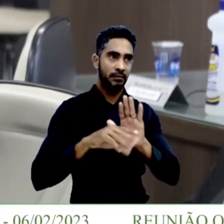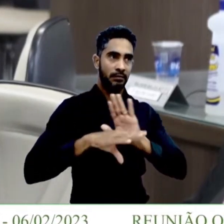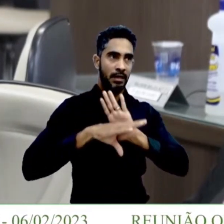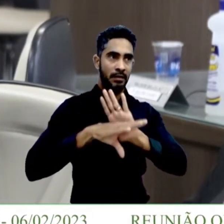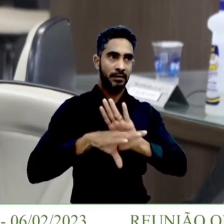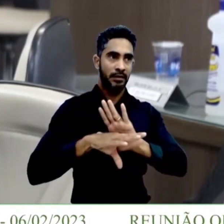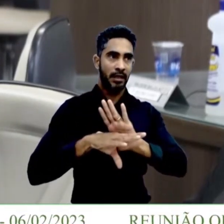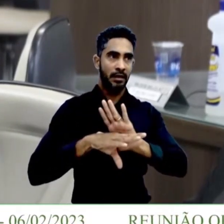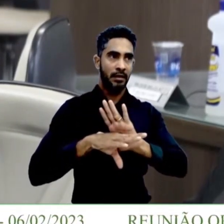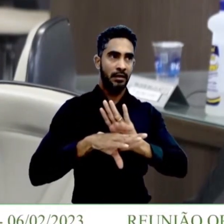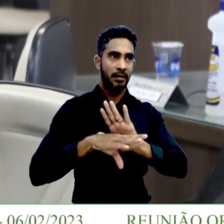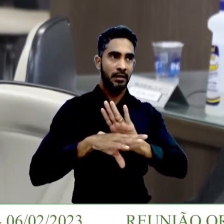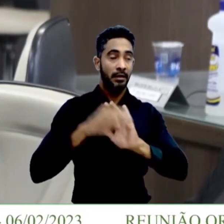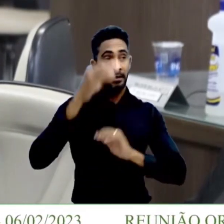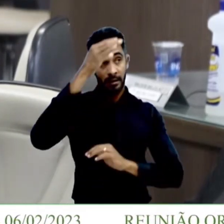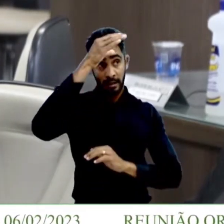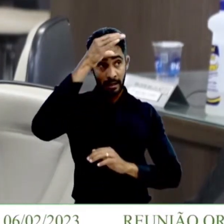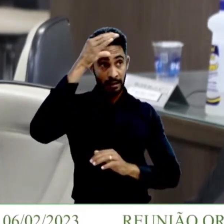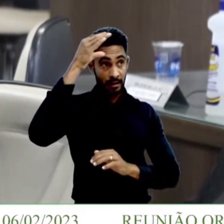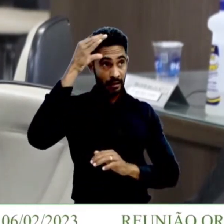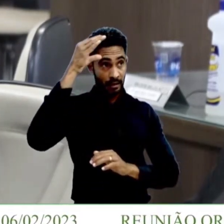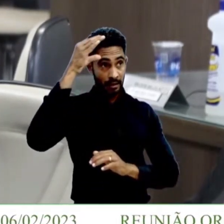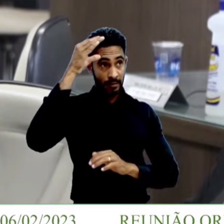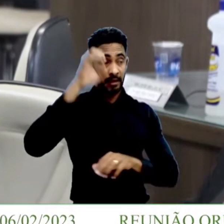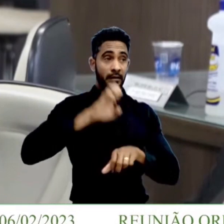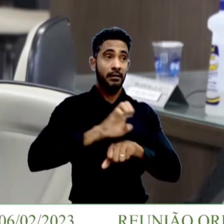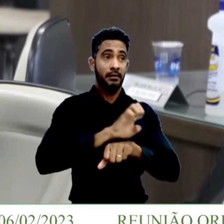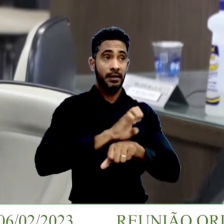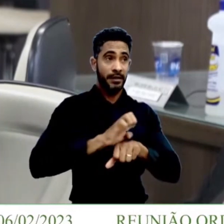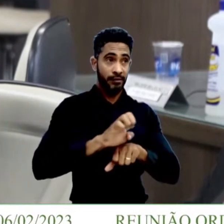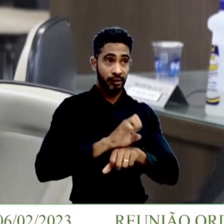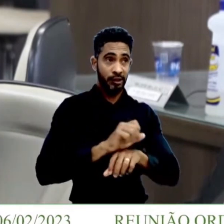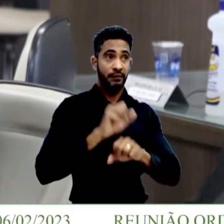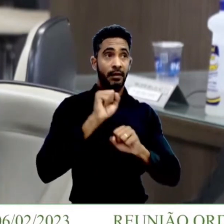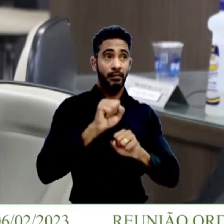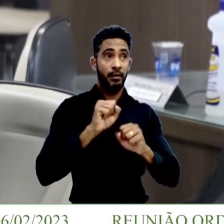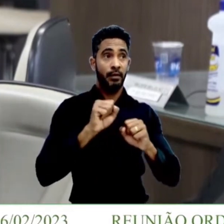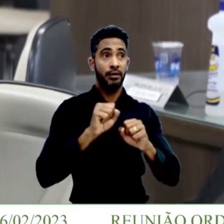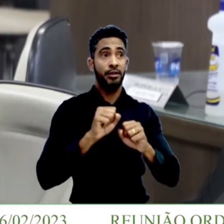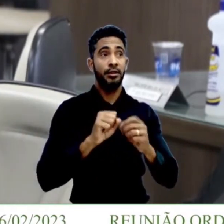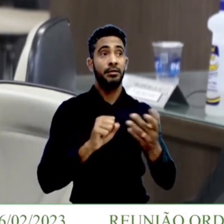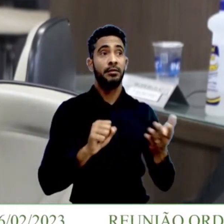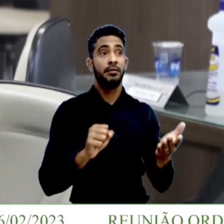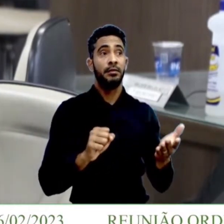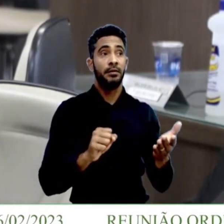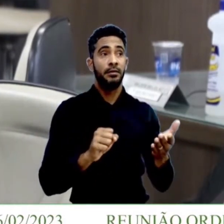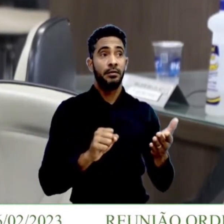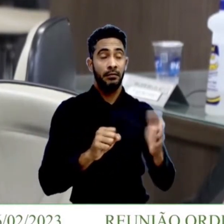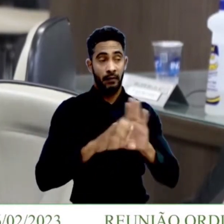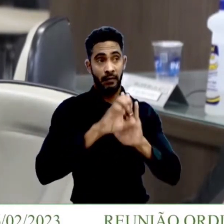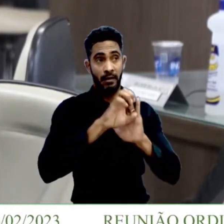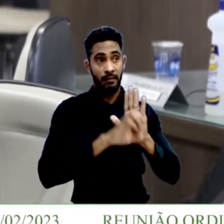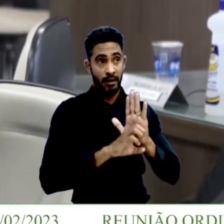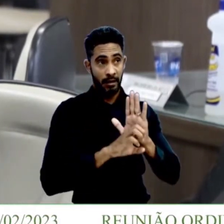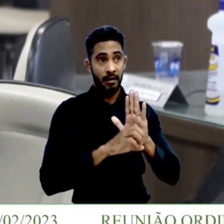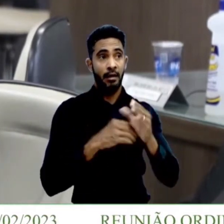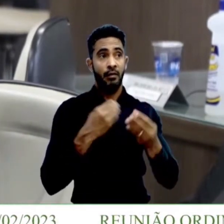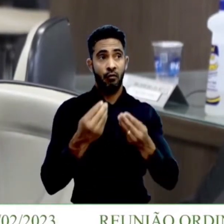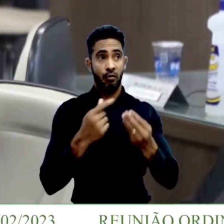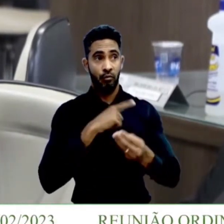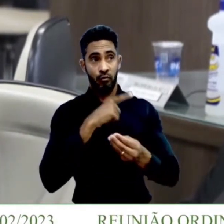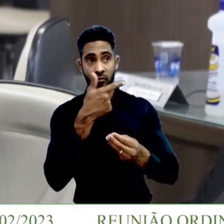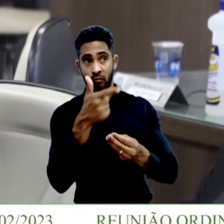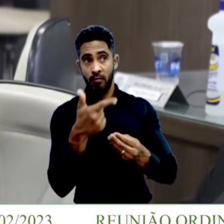auxiliar? A Câmara, o Executivo, ele pode encaminhar, a Câmara pode entrar com emenda. Como não